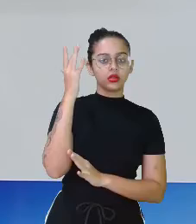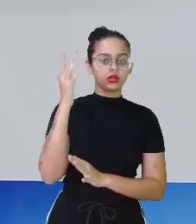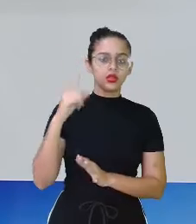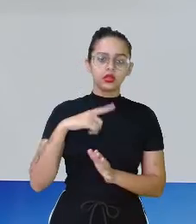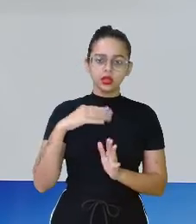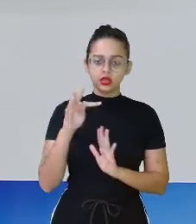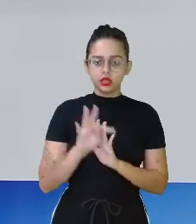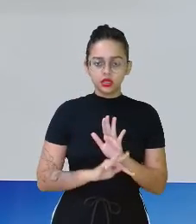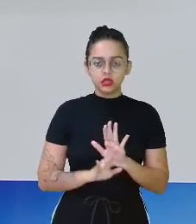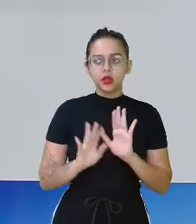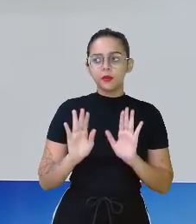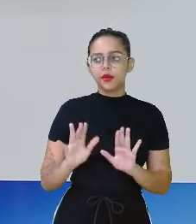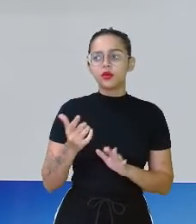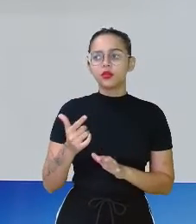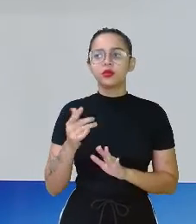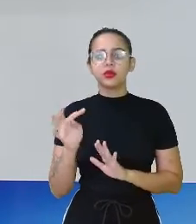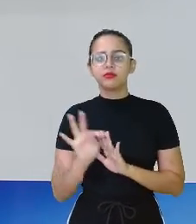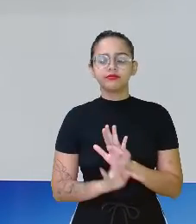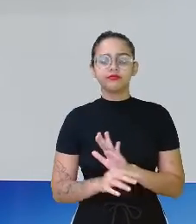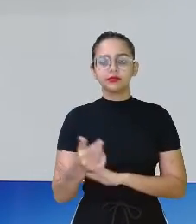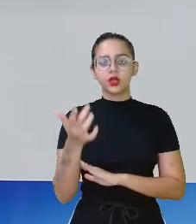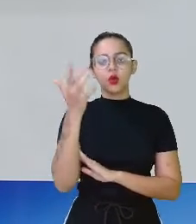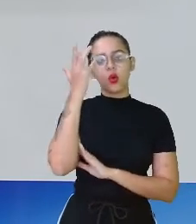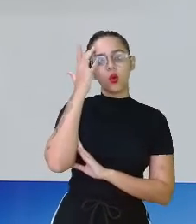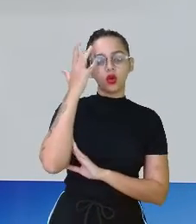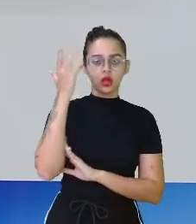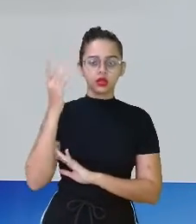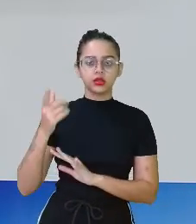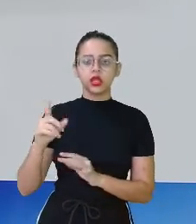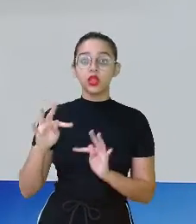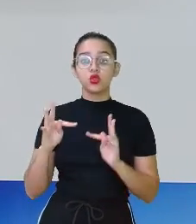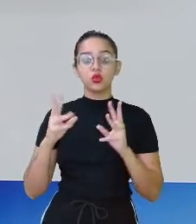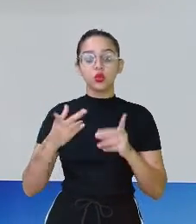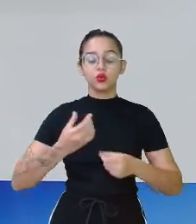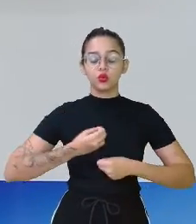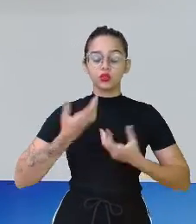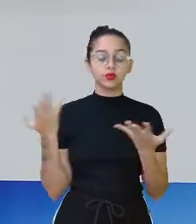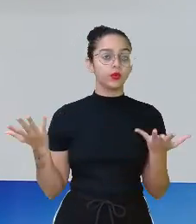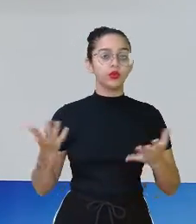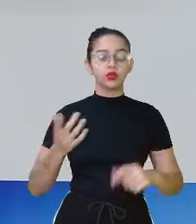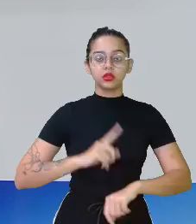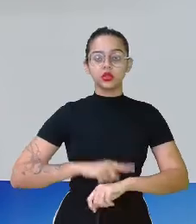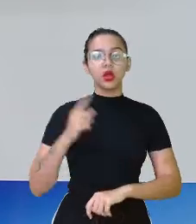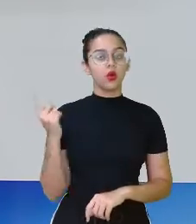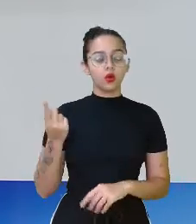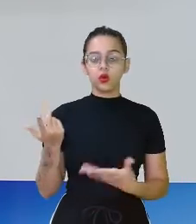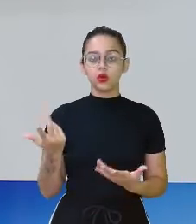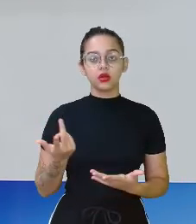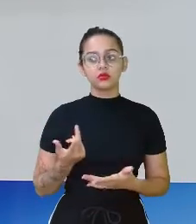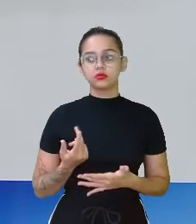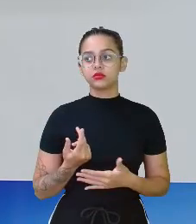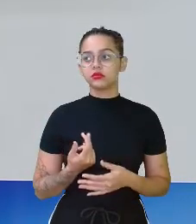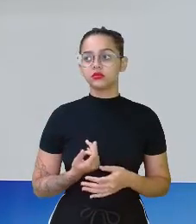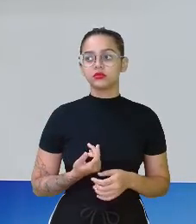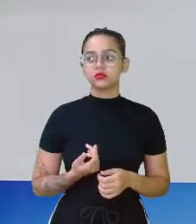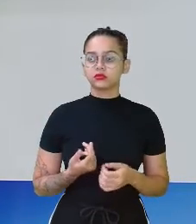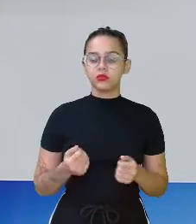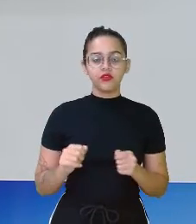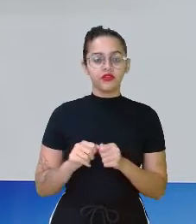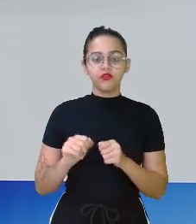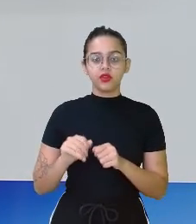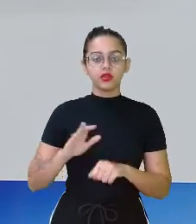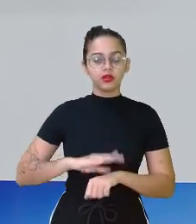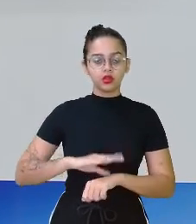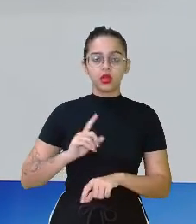texto, mas ele não tem o texto decorado, é tudo espontâneo, né? É aquela coisa do improviso.